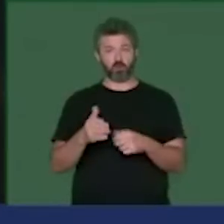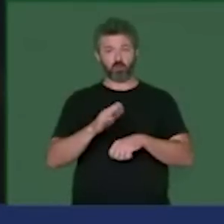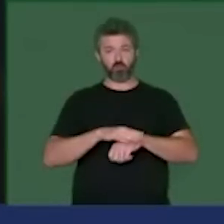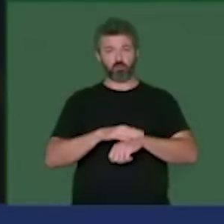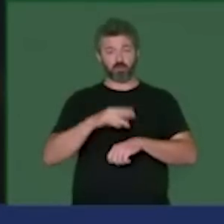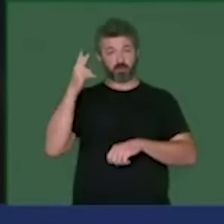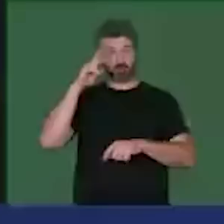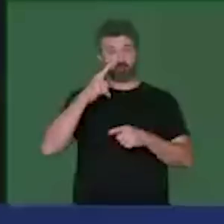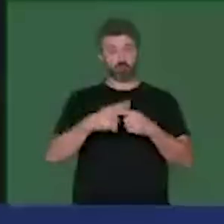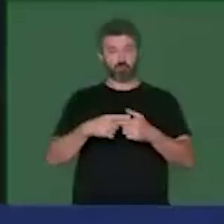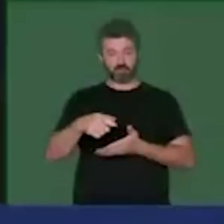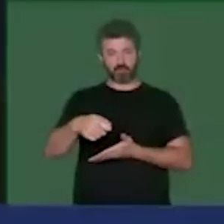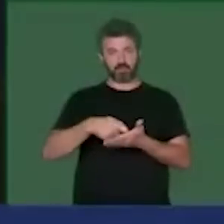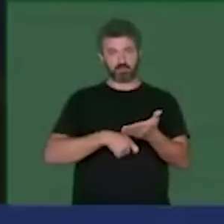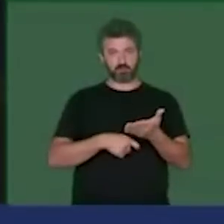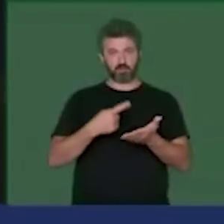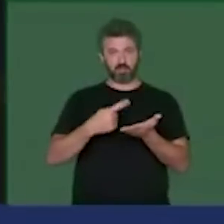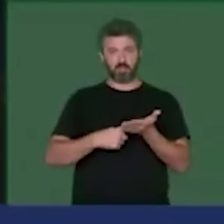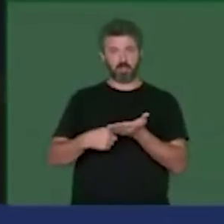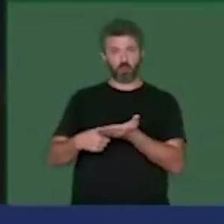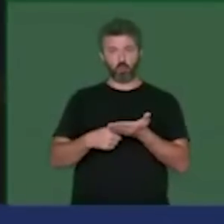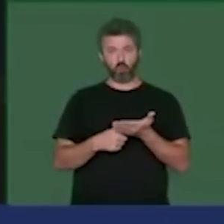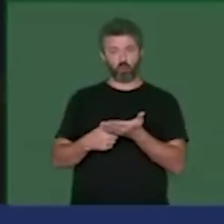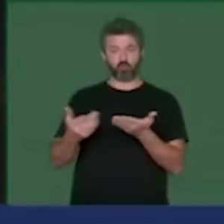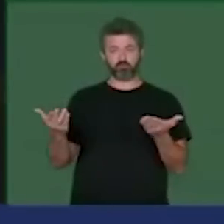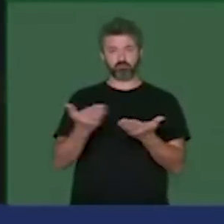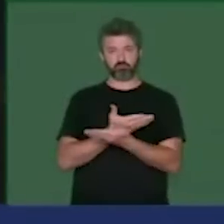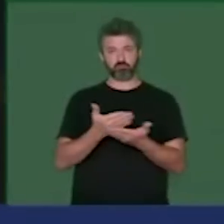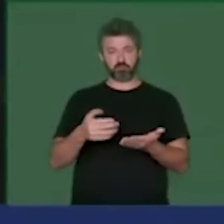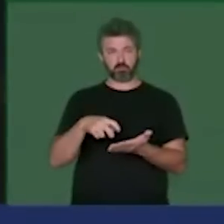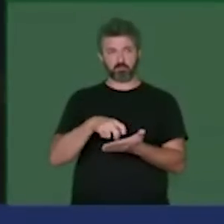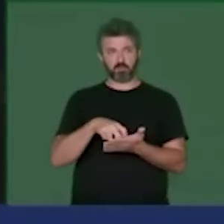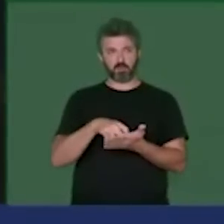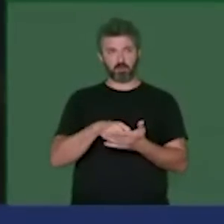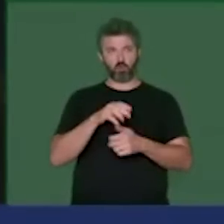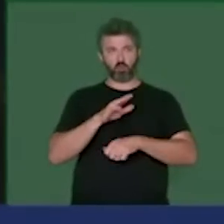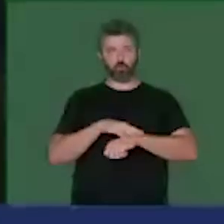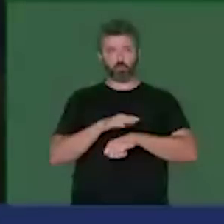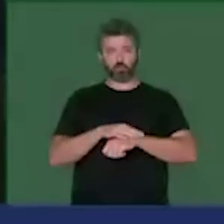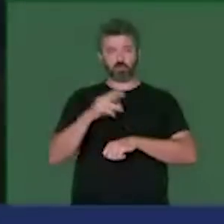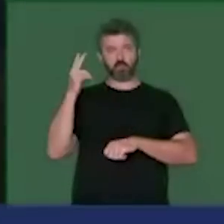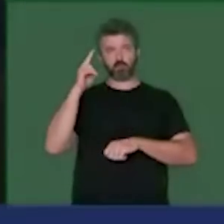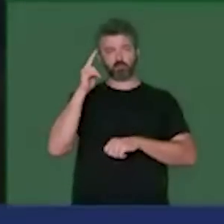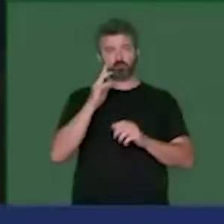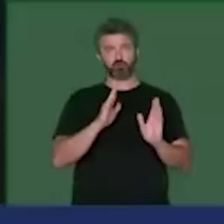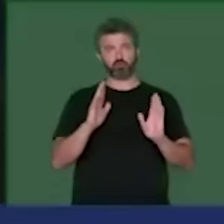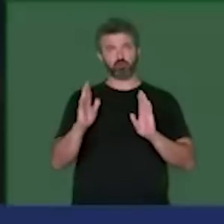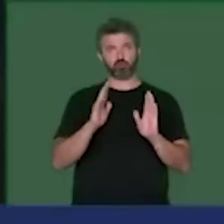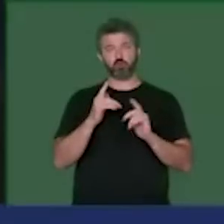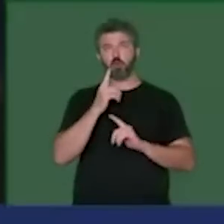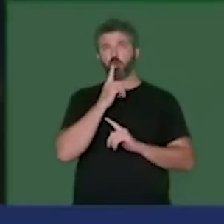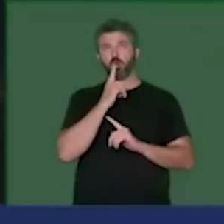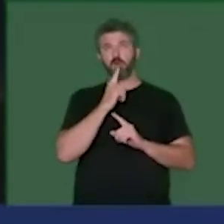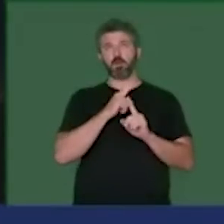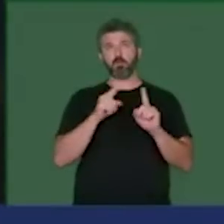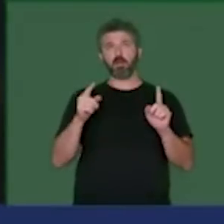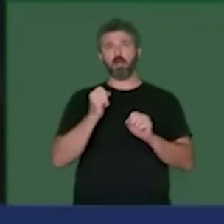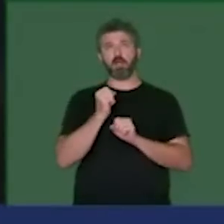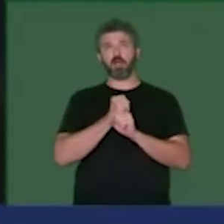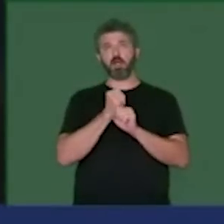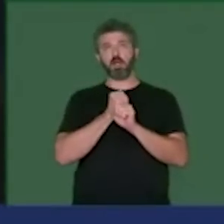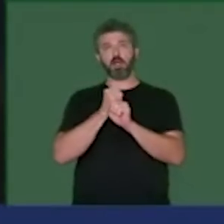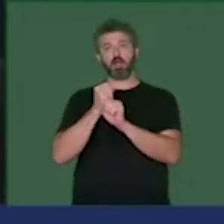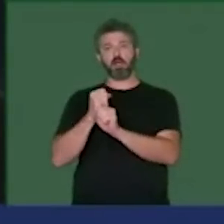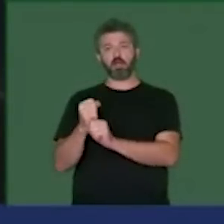quando assinamos acordos mútuos em matéria penal em um determinado momento da história e anos depois,